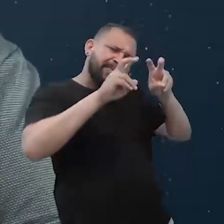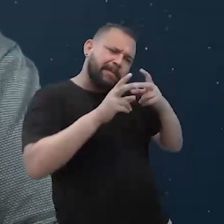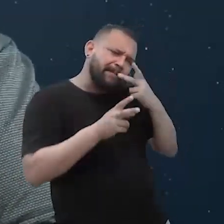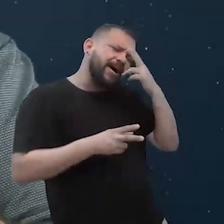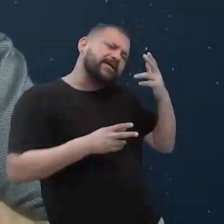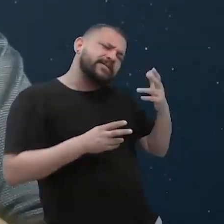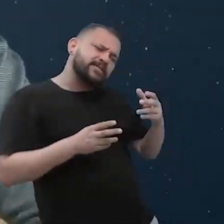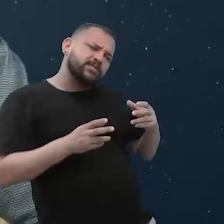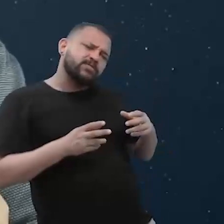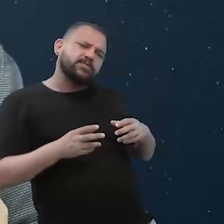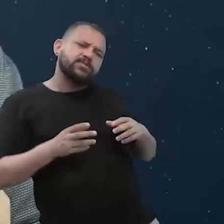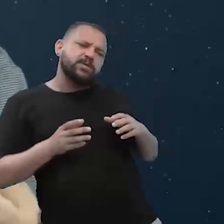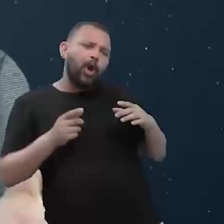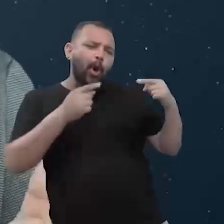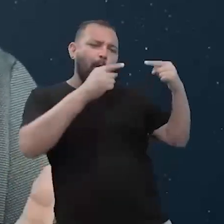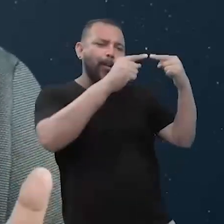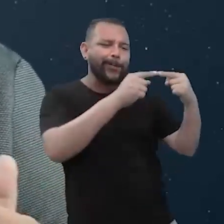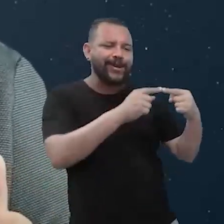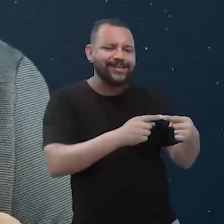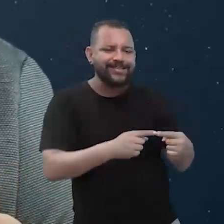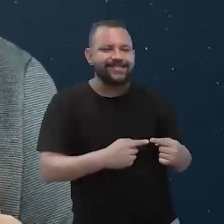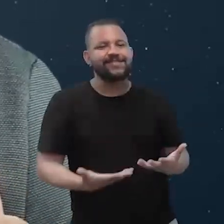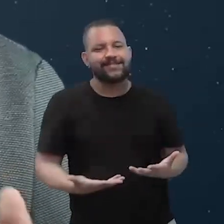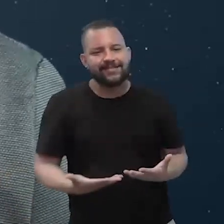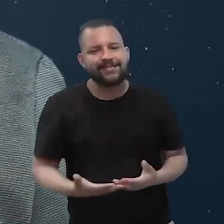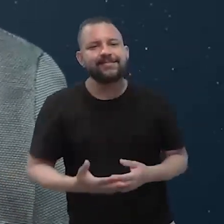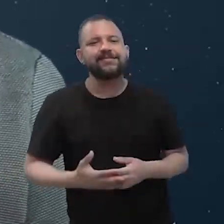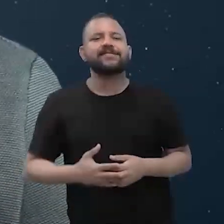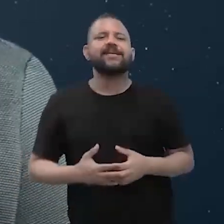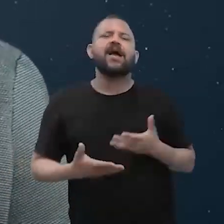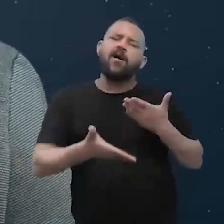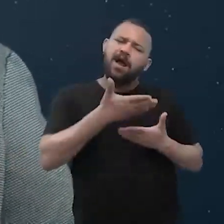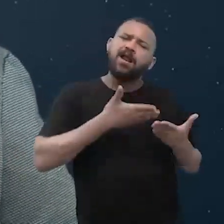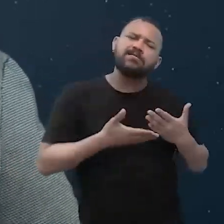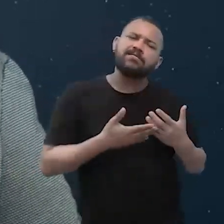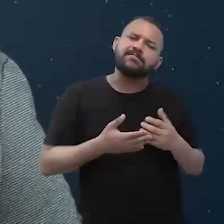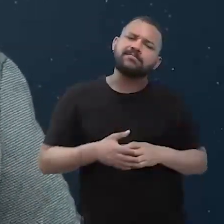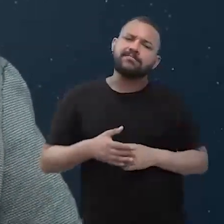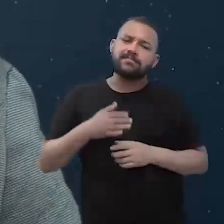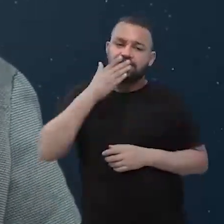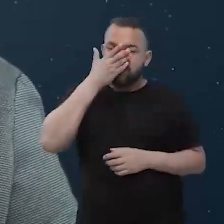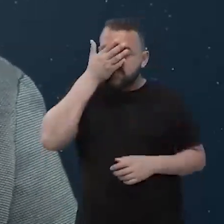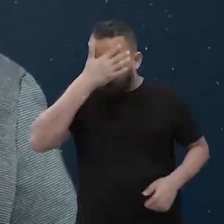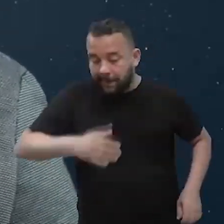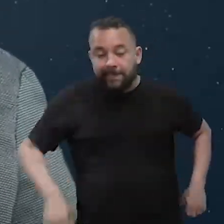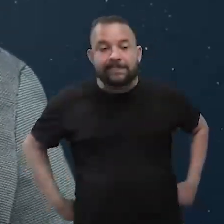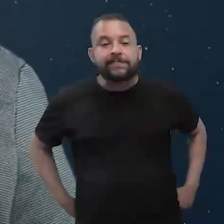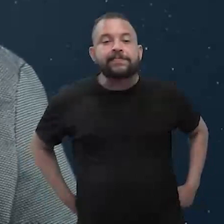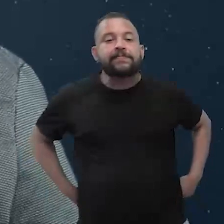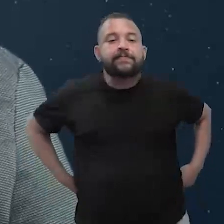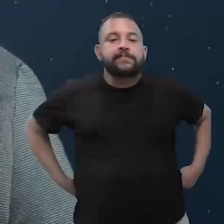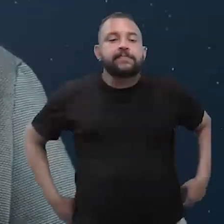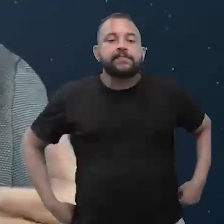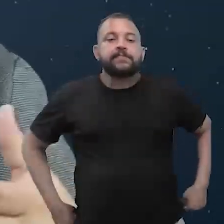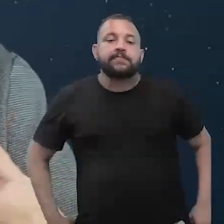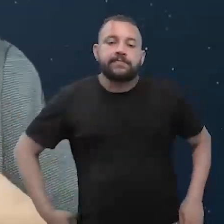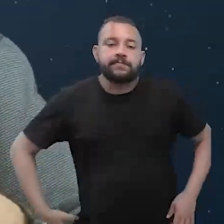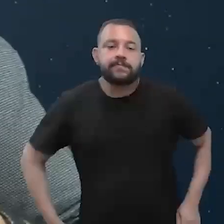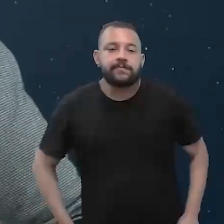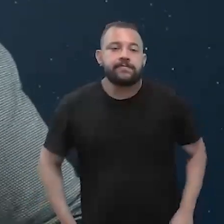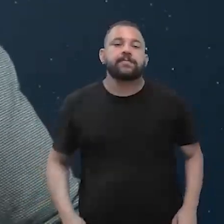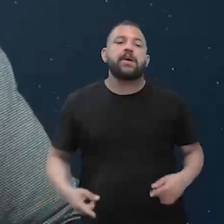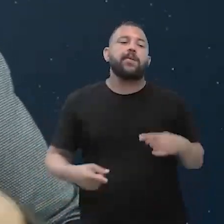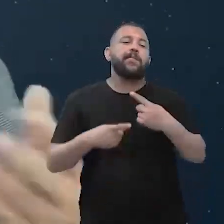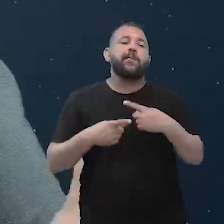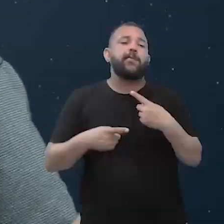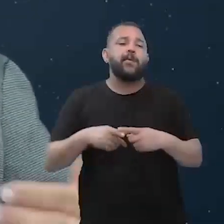que eles vão abordar o mesmo assunto, isso é uma relação intertextual. A relação temática, intertextualidade temática. Por quê? Porque o assunto